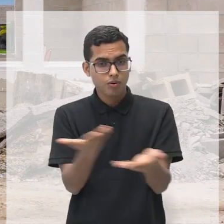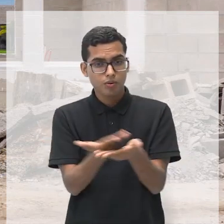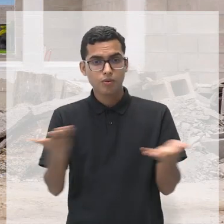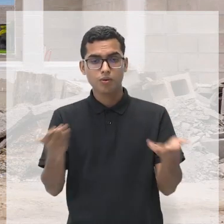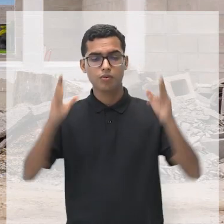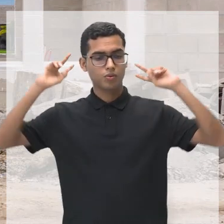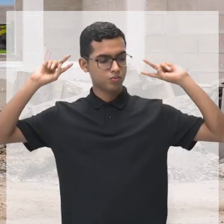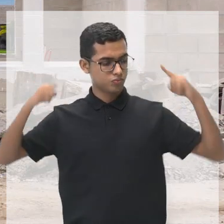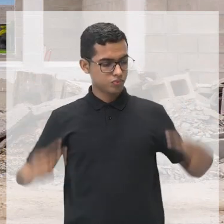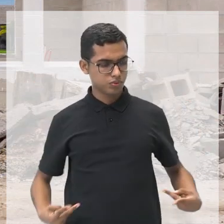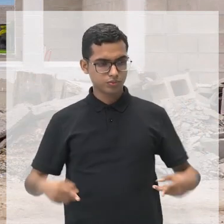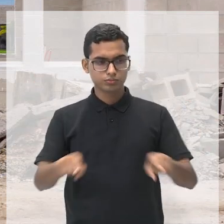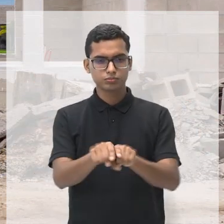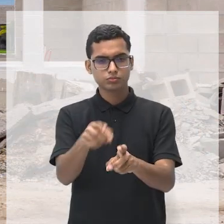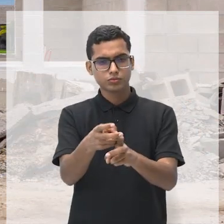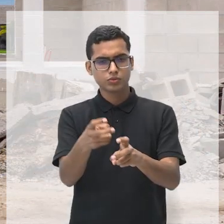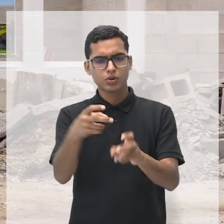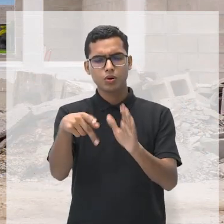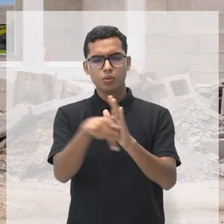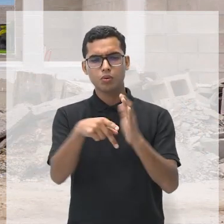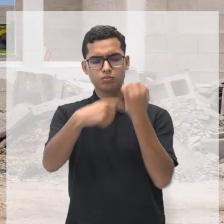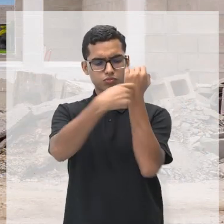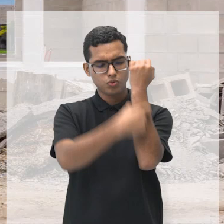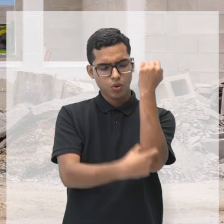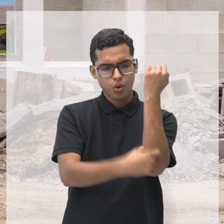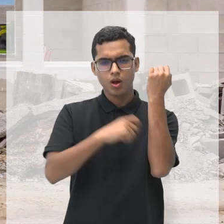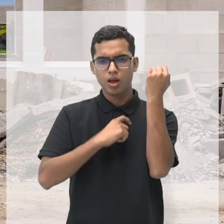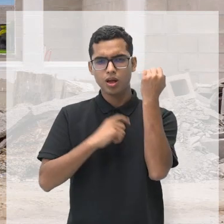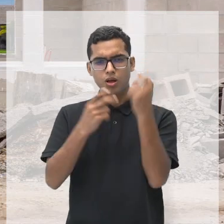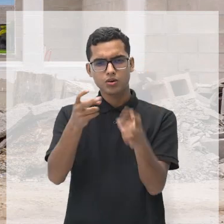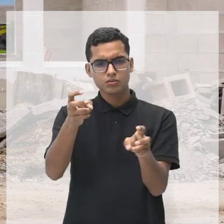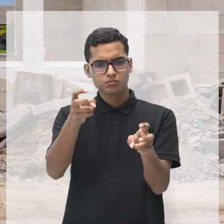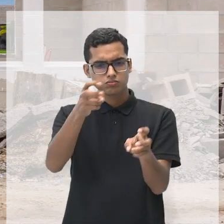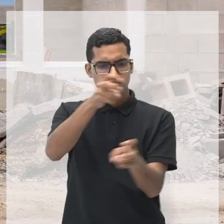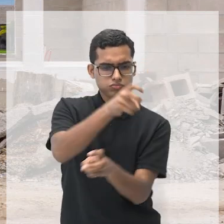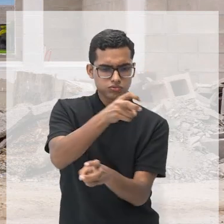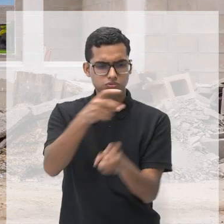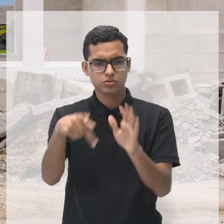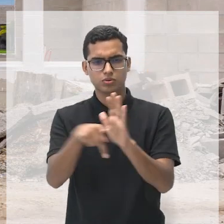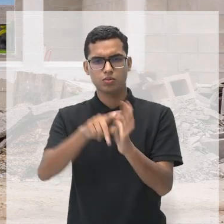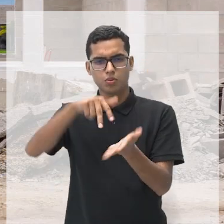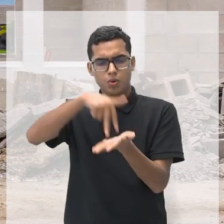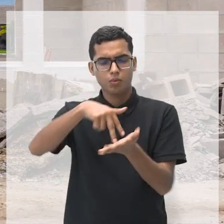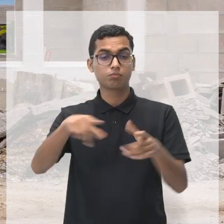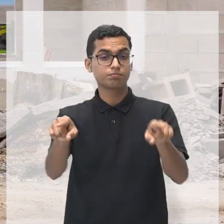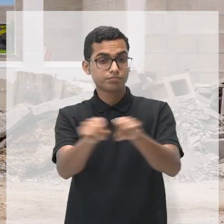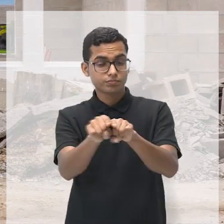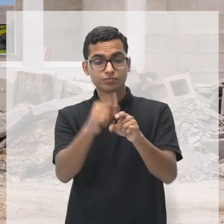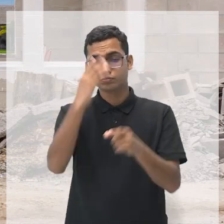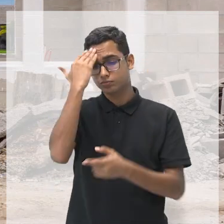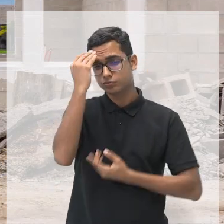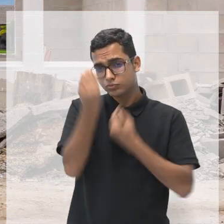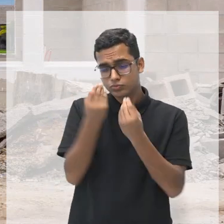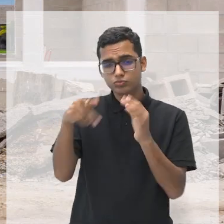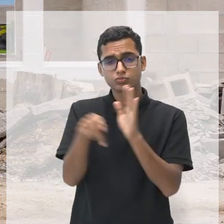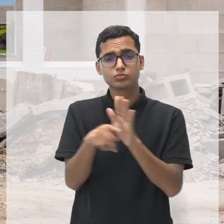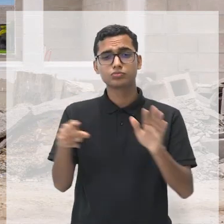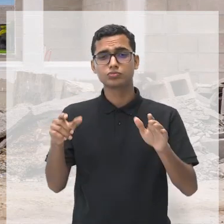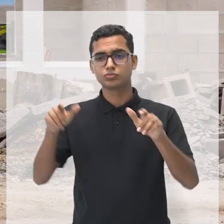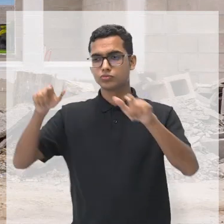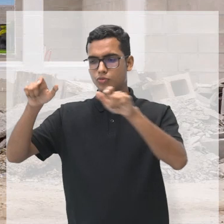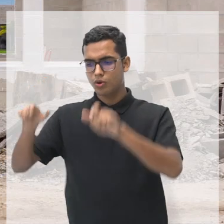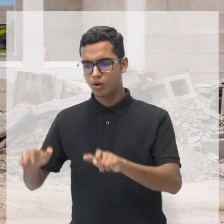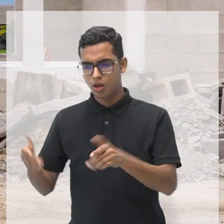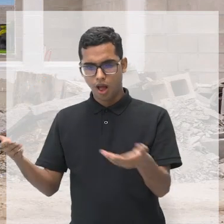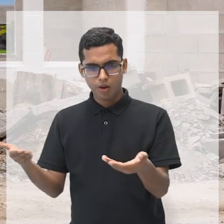corpo humano, é desvio postural. A gente vai entender qual a relação desse ambiente, dessa